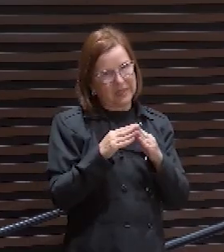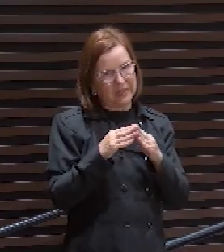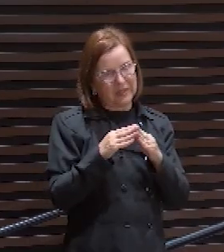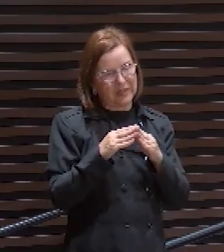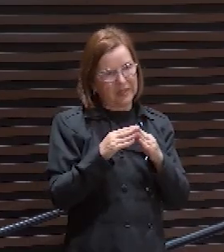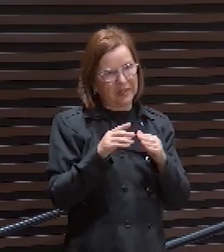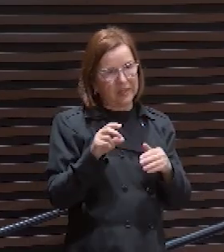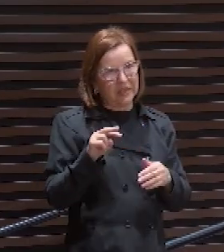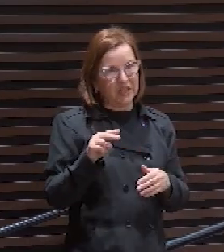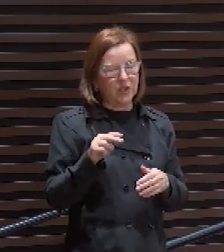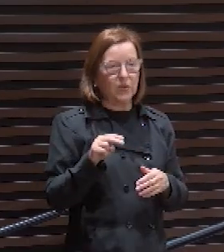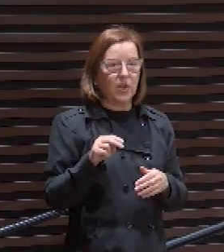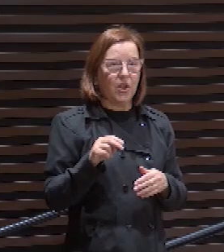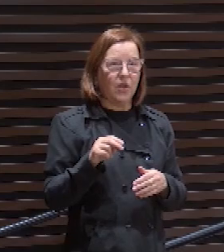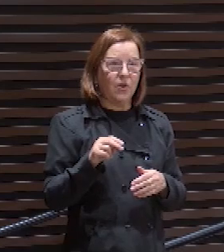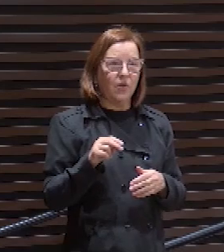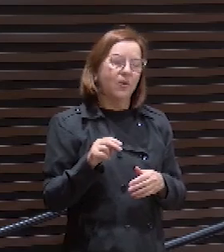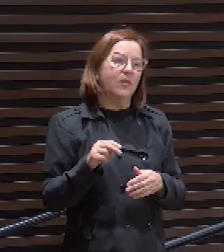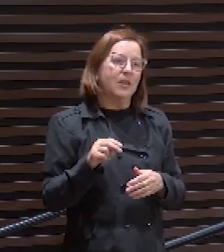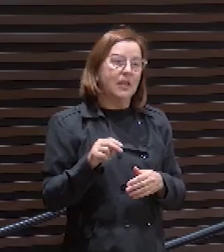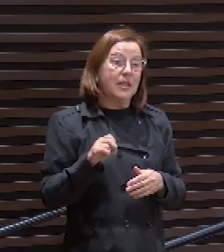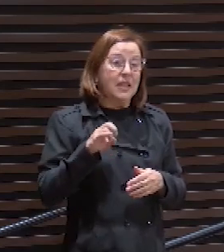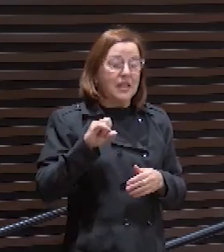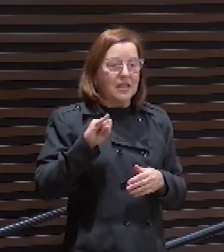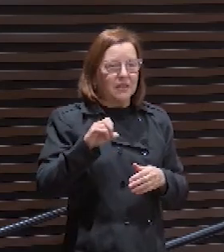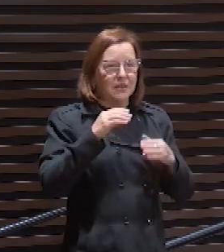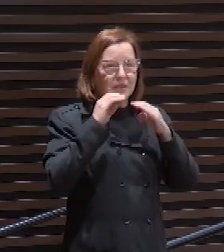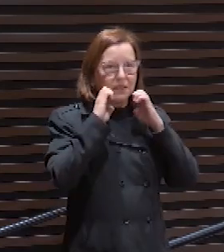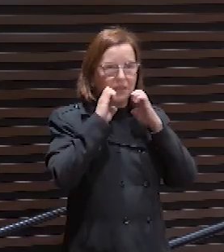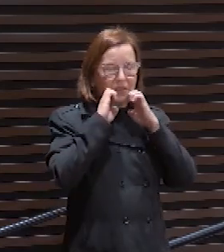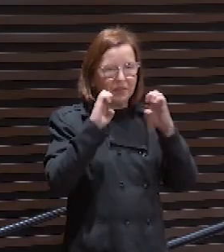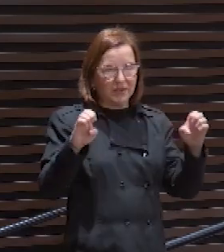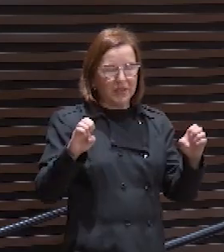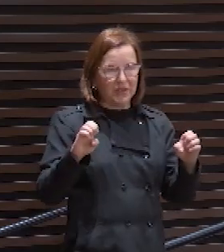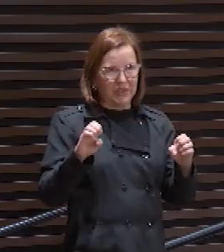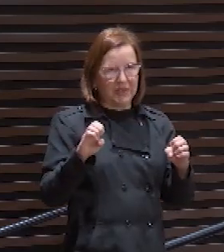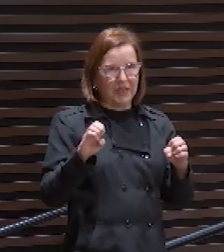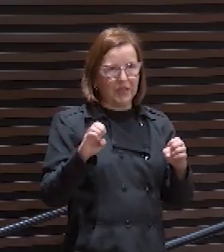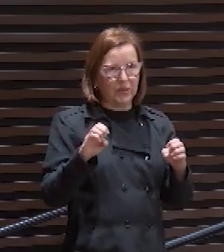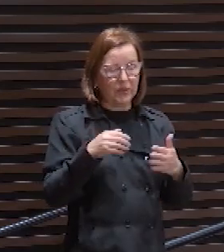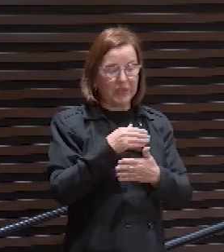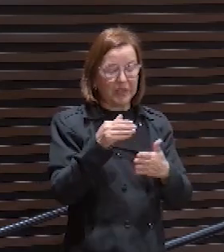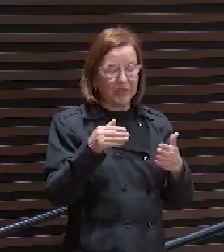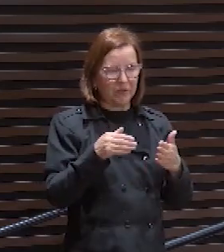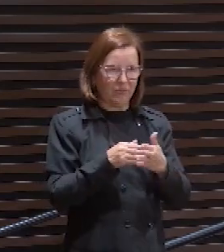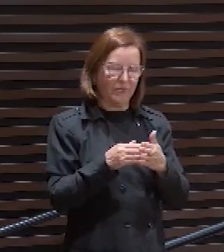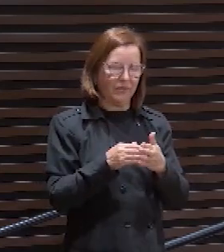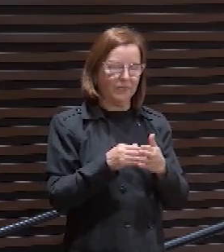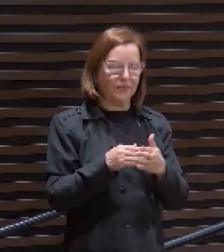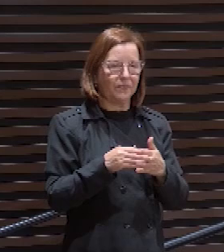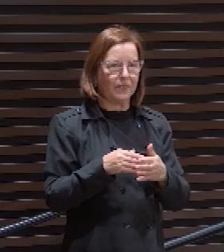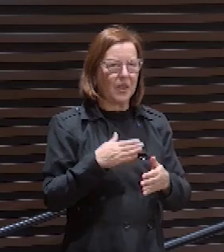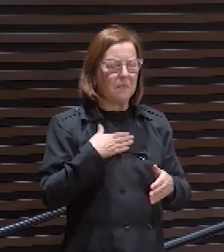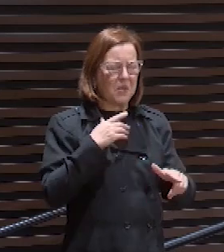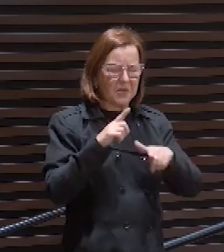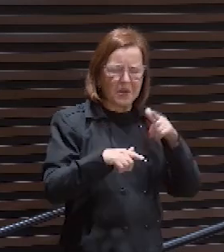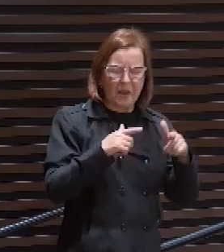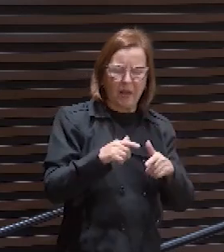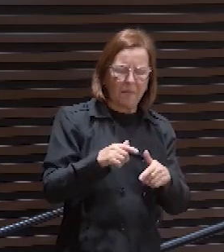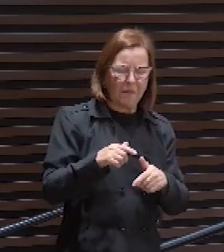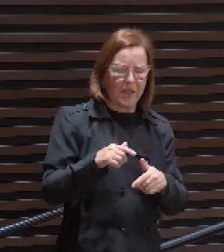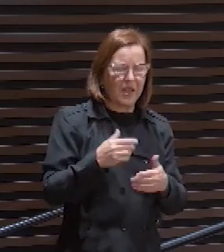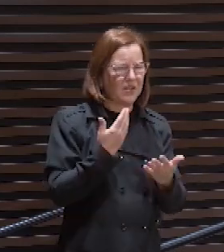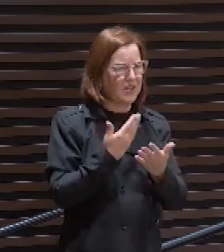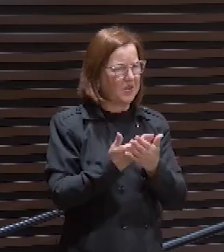casa. E agora, na minha relação com meus colegas de trabalho, a minha relação na faculdade, tudo que eu faço nessa